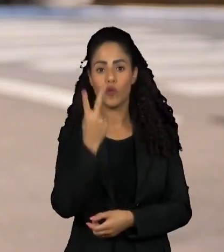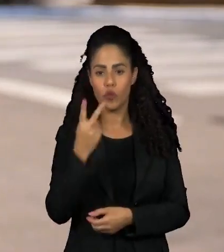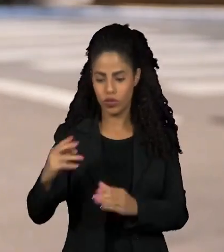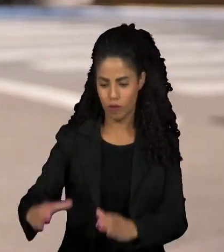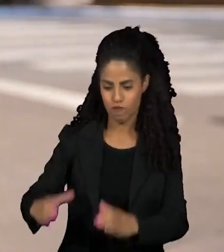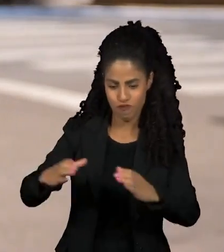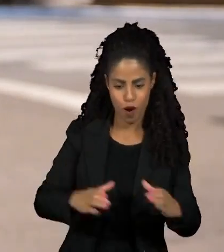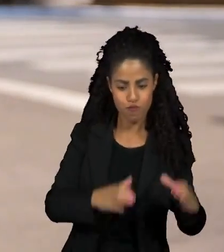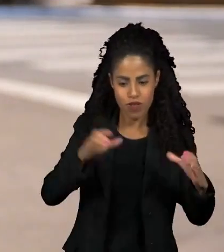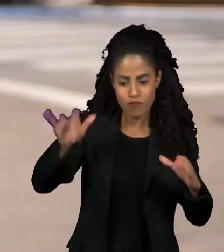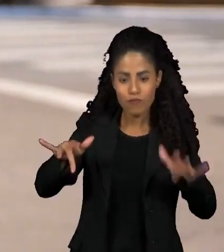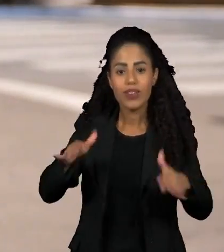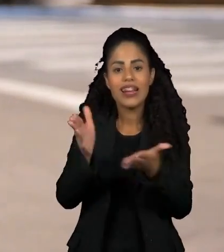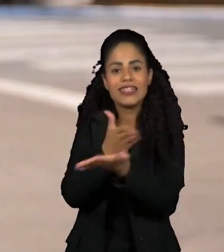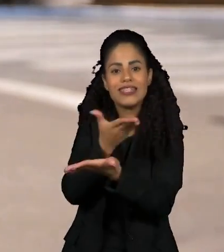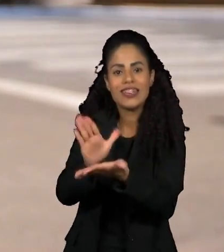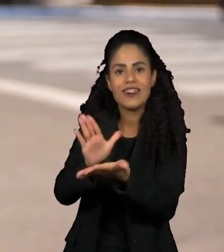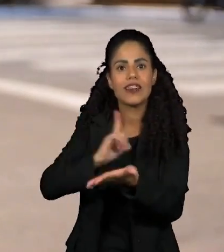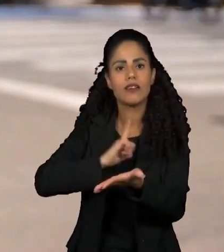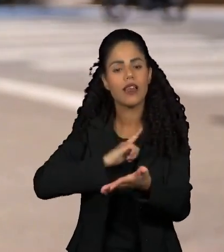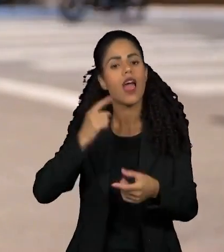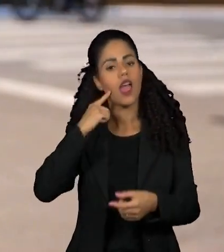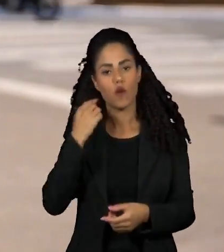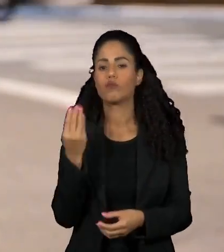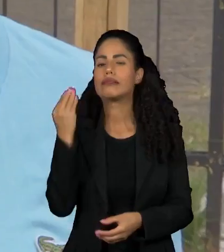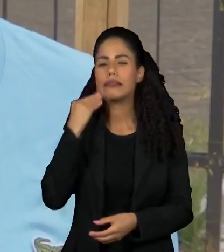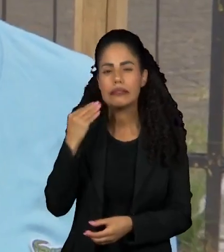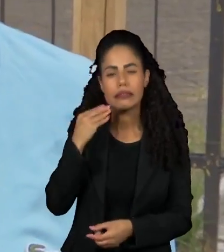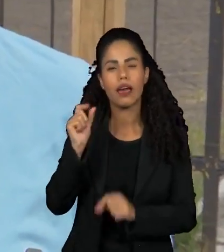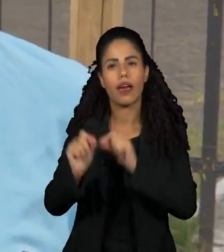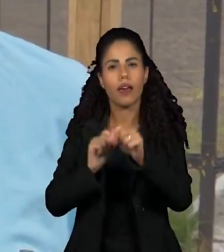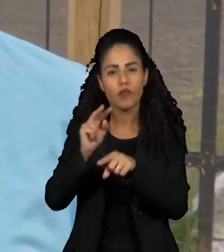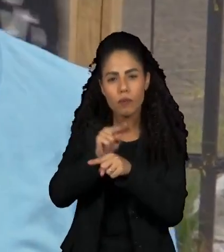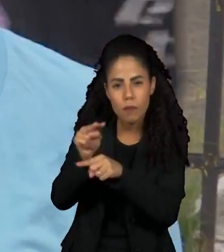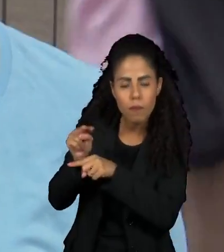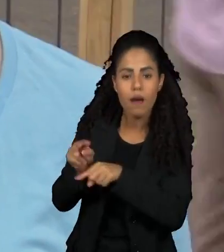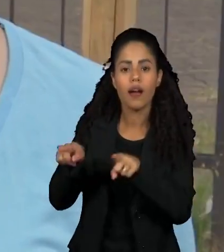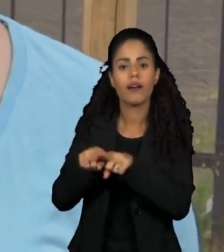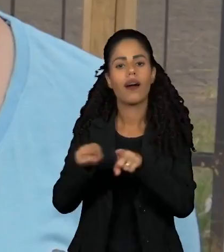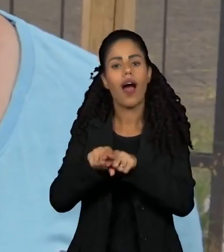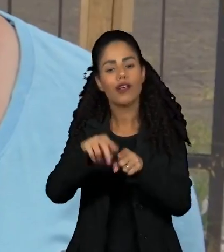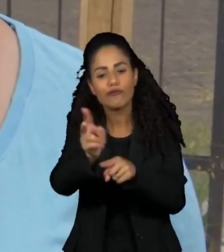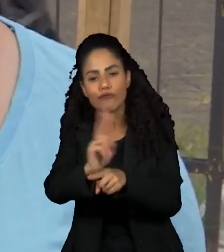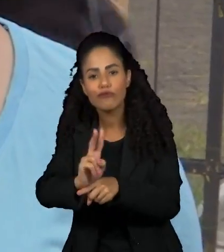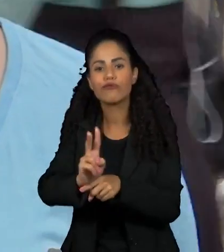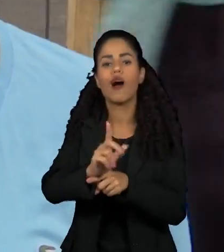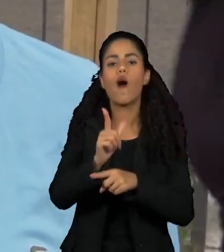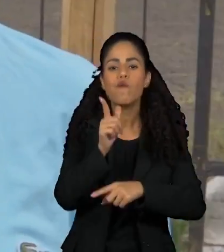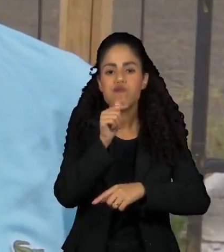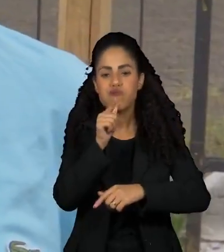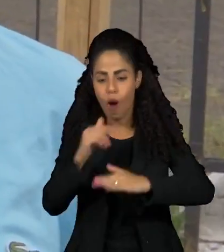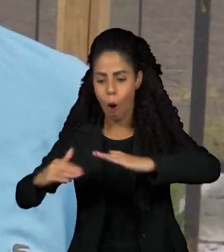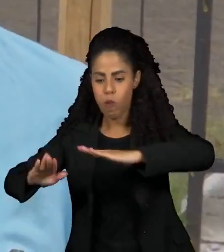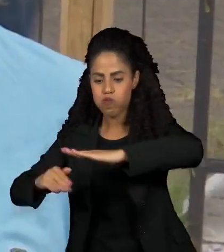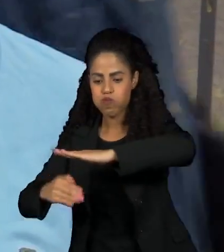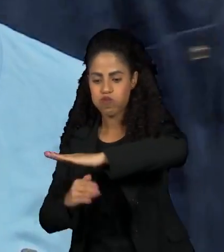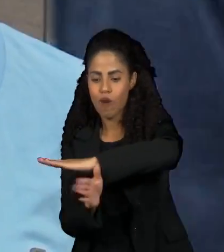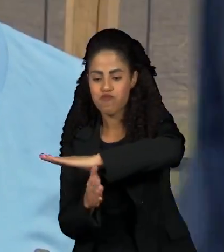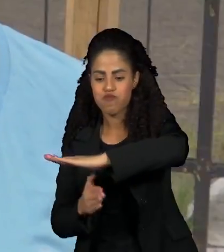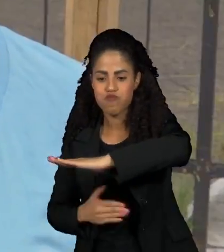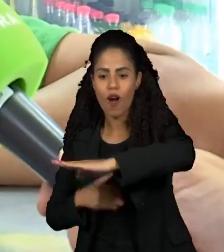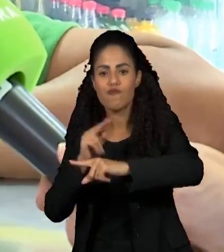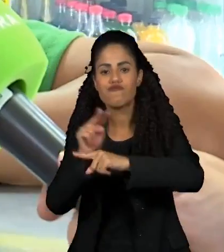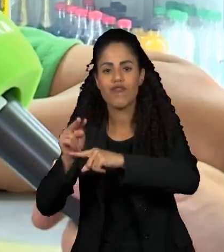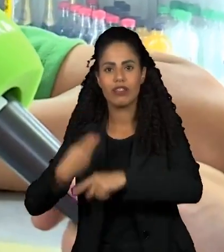Procuro sempre estar dando um novo destino ao plástico. Protege os peixinhos do mar e protege a nossa